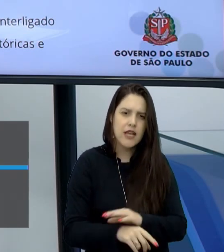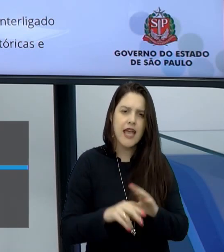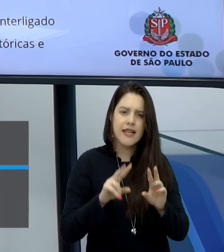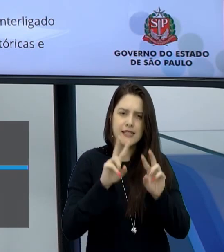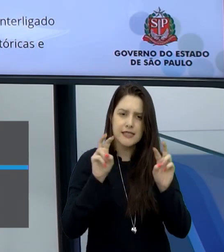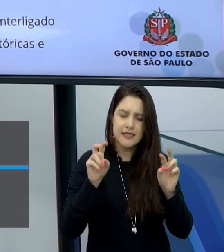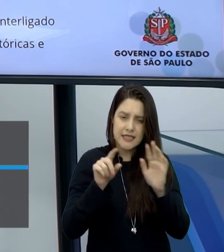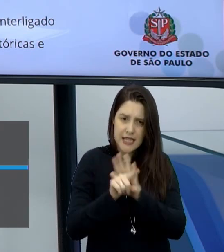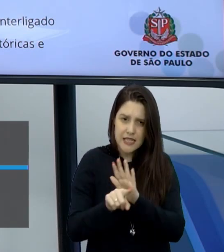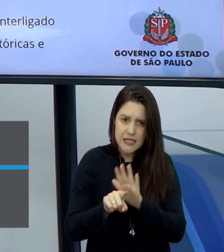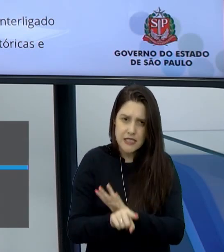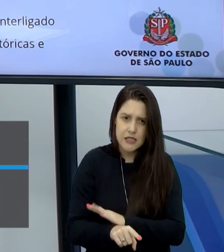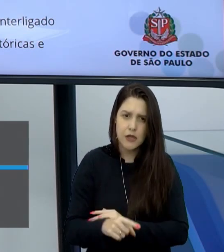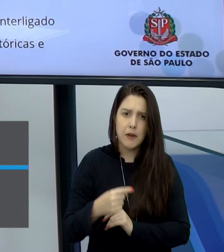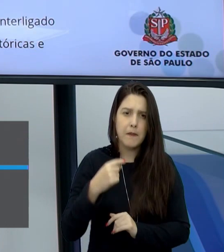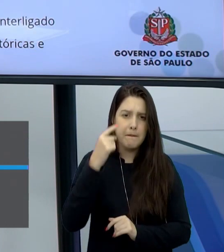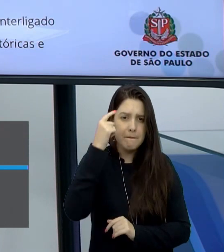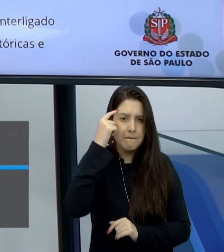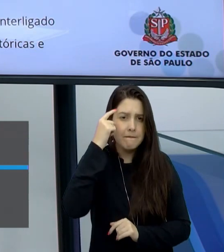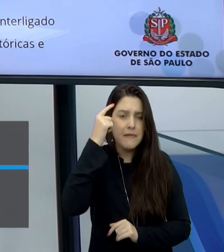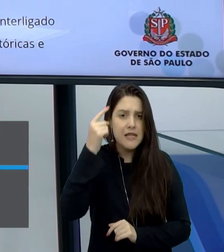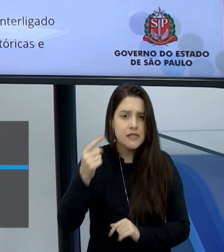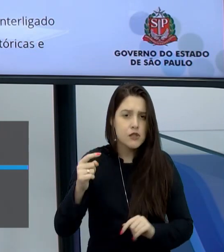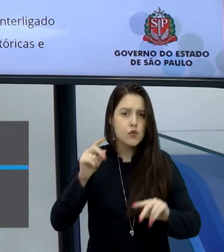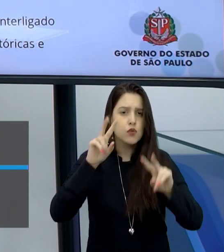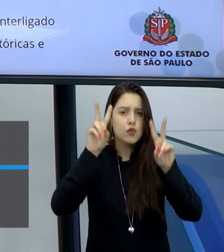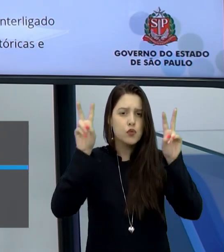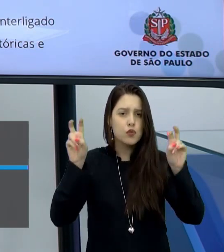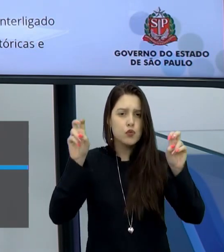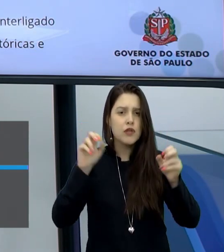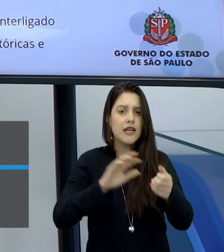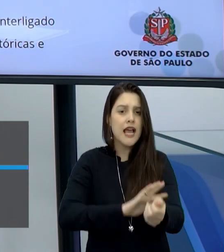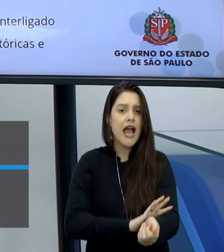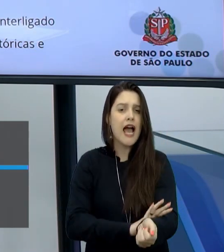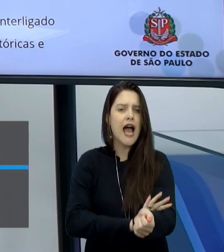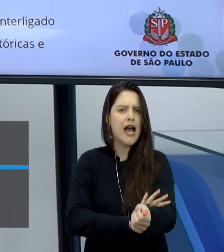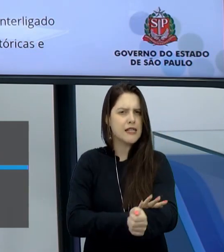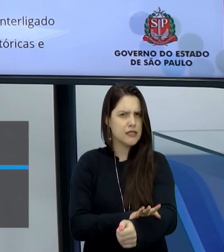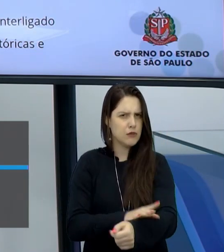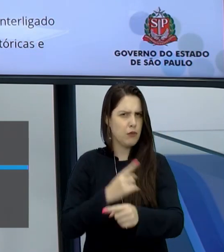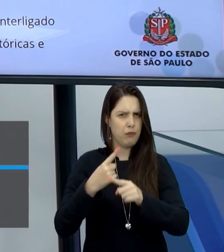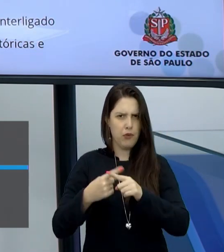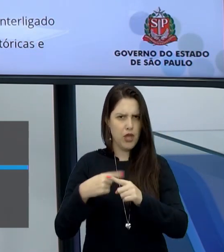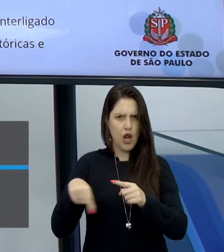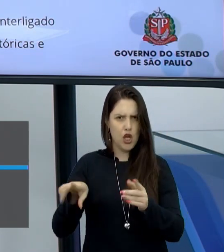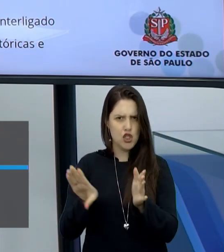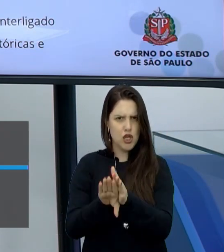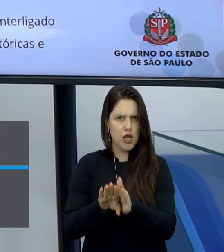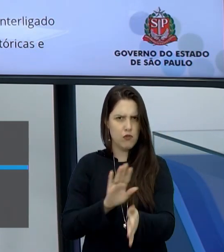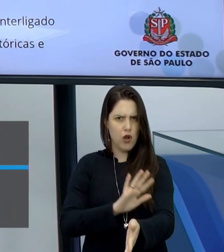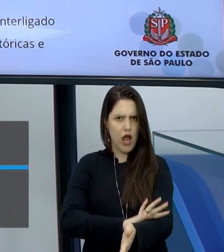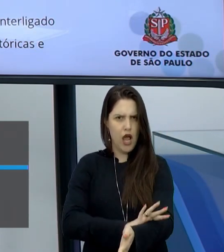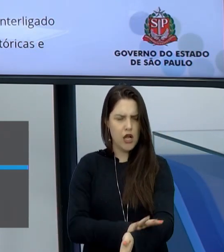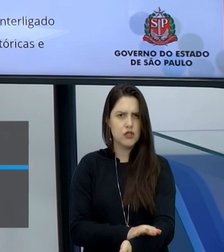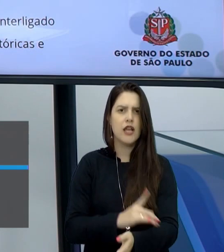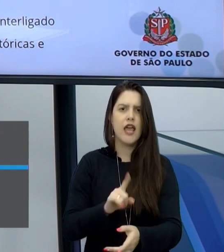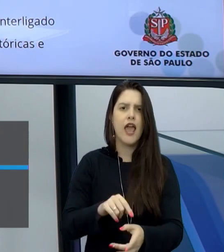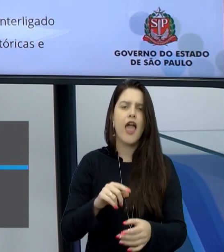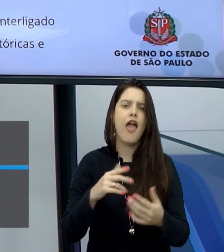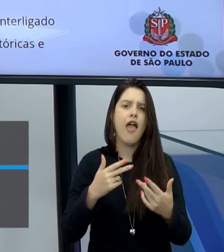questões. E aí, pensamos sobre o racismo. Por que a gente chegou no racismo? Porque nós tivemos uma aula